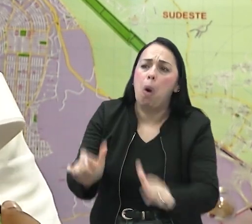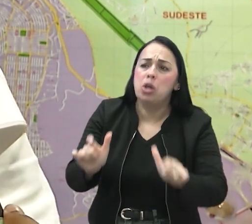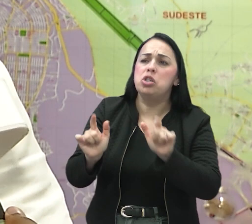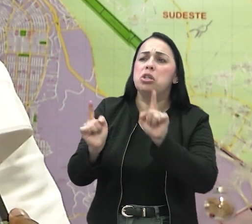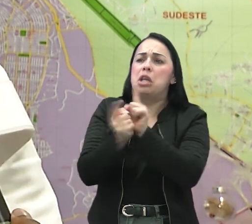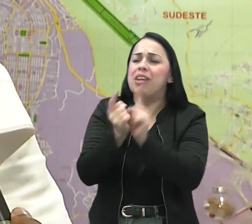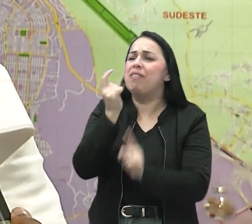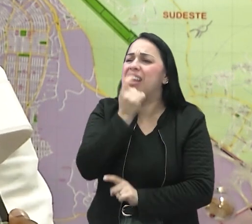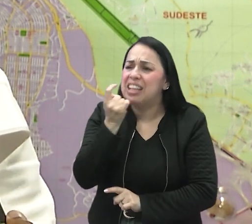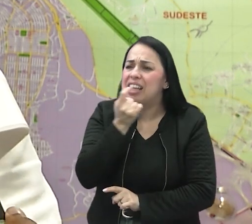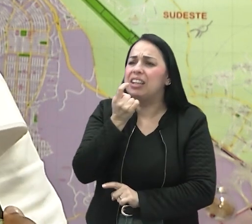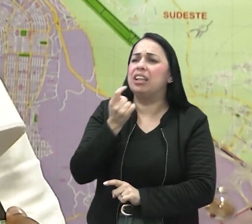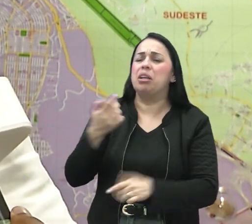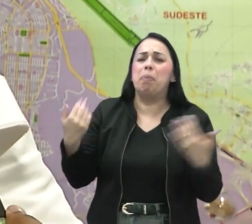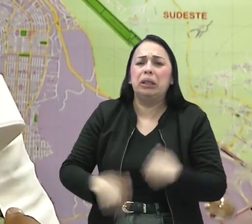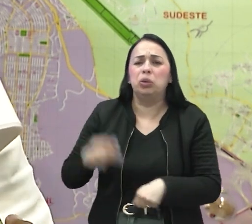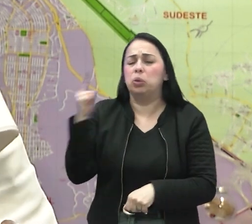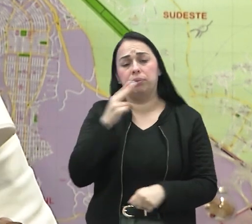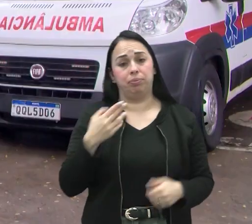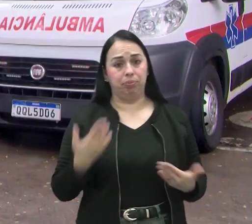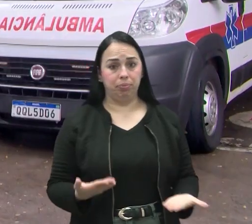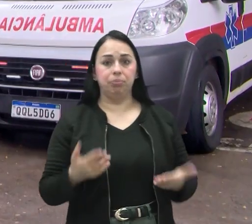aonde que tem um local para atender? Eu estou numa